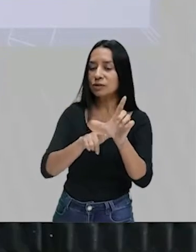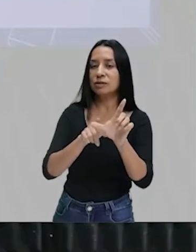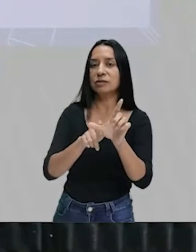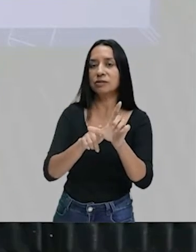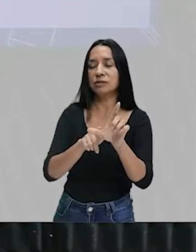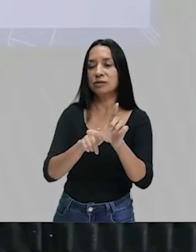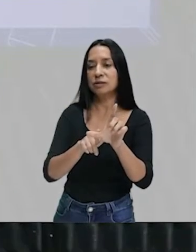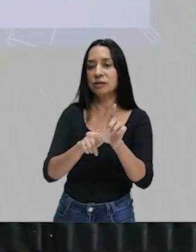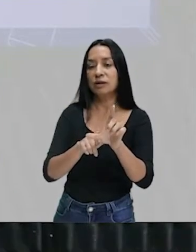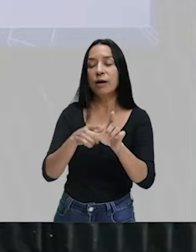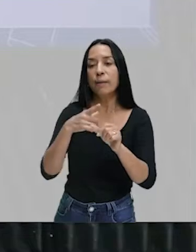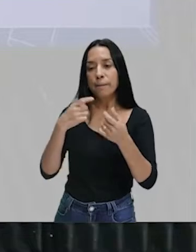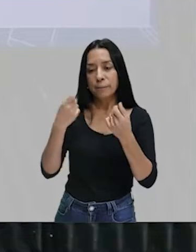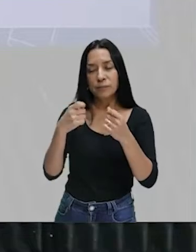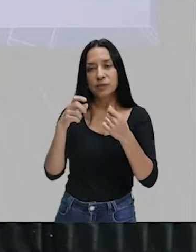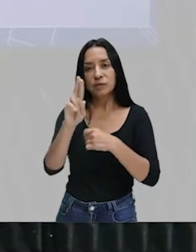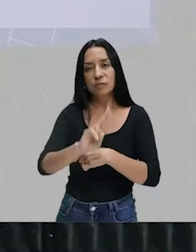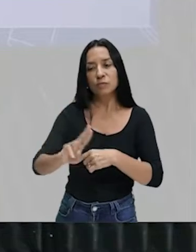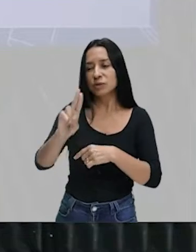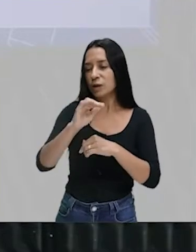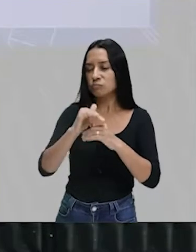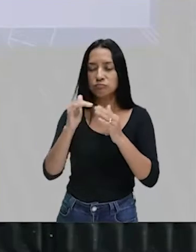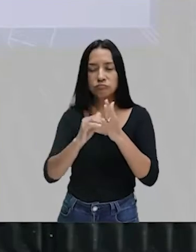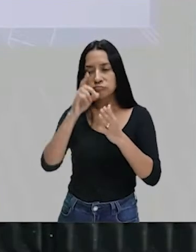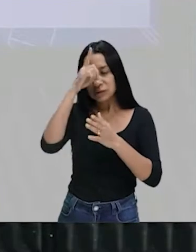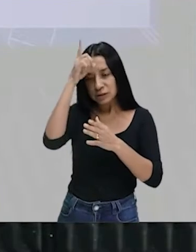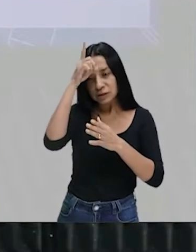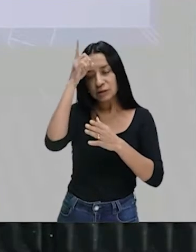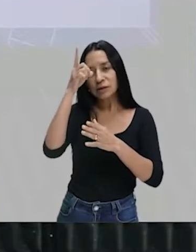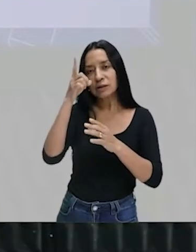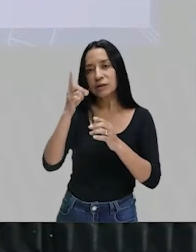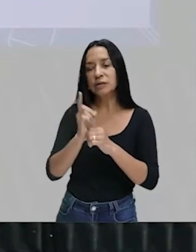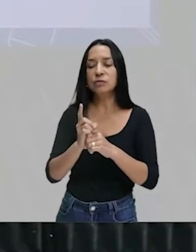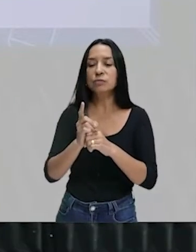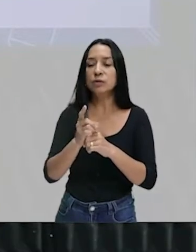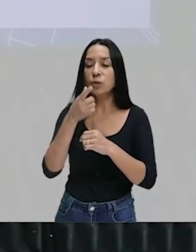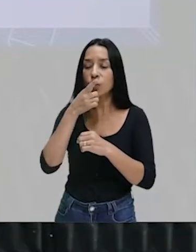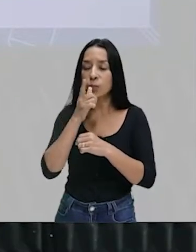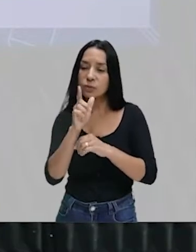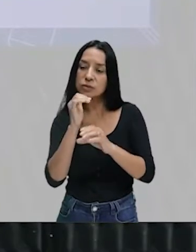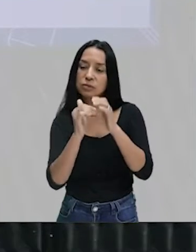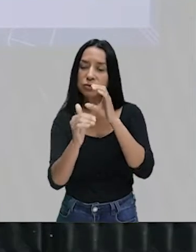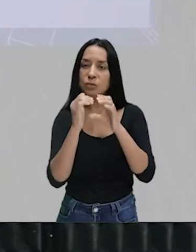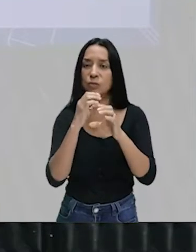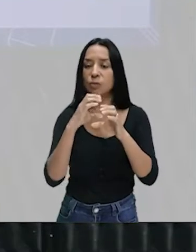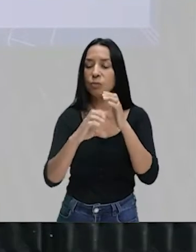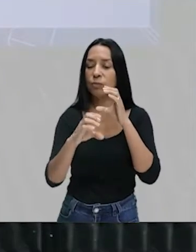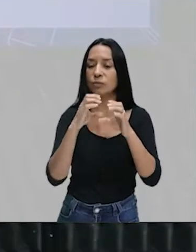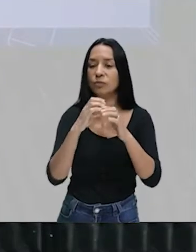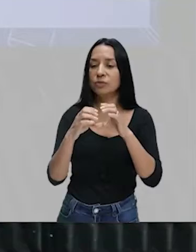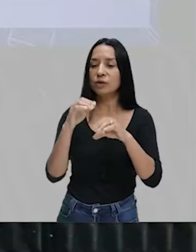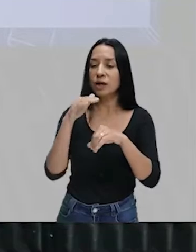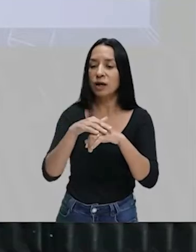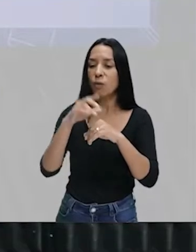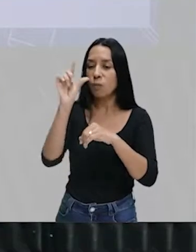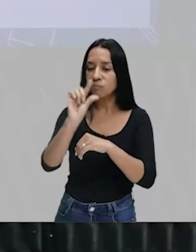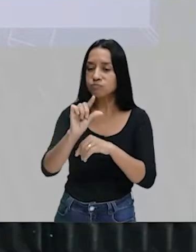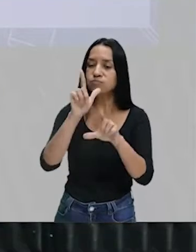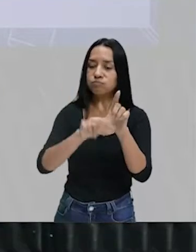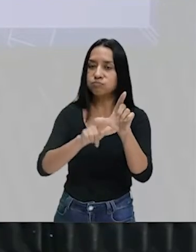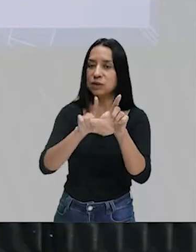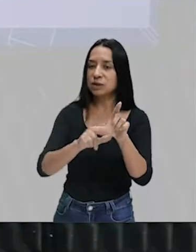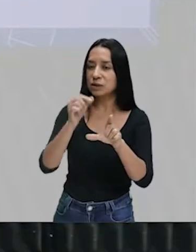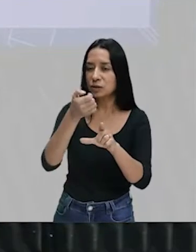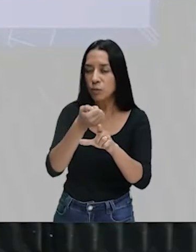comunicar no espaço menor possível com o menor número de caracteres possível porque quanto mais caracteres você